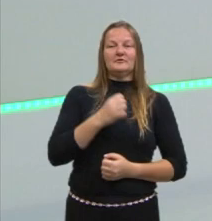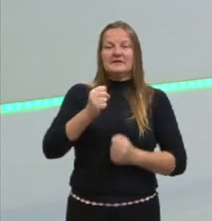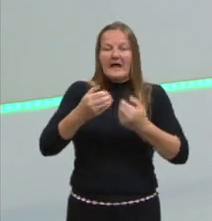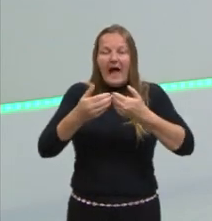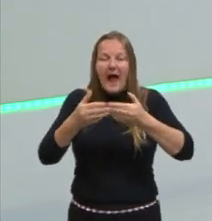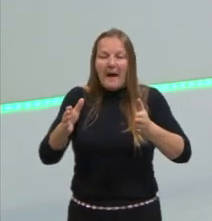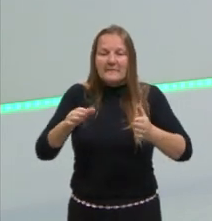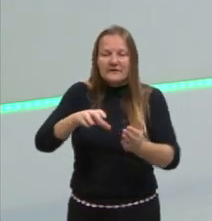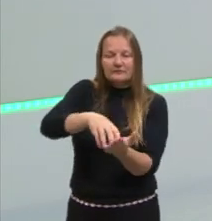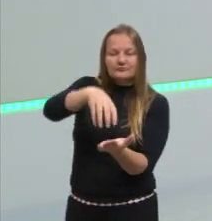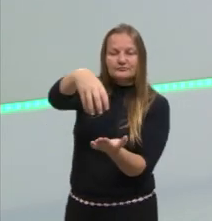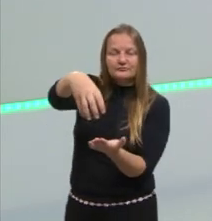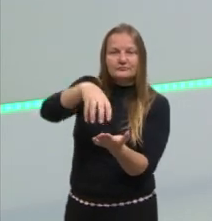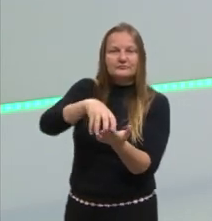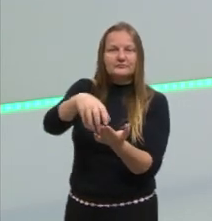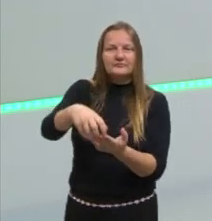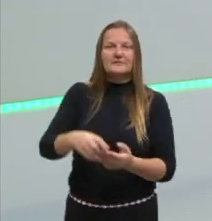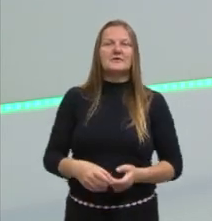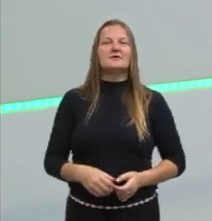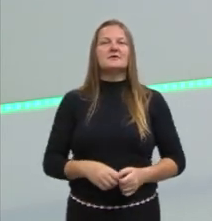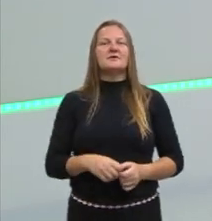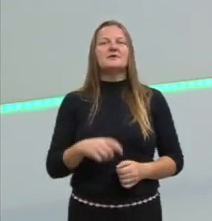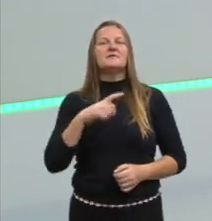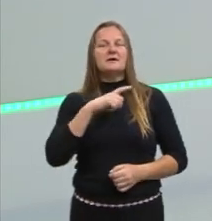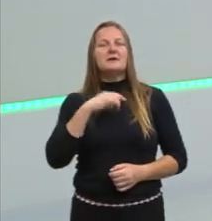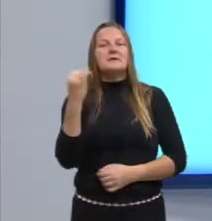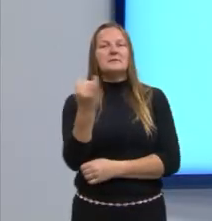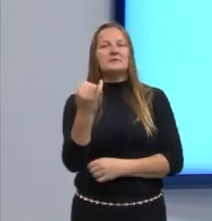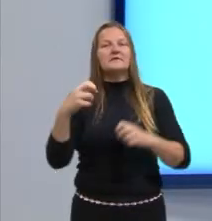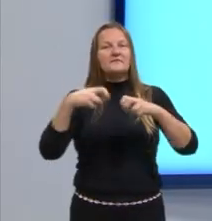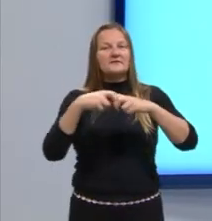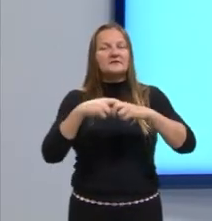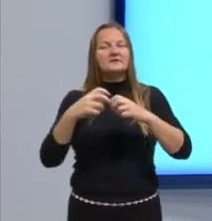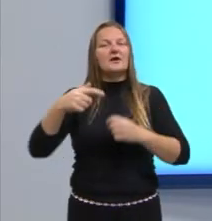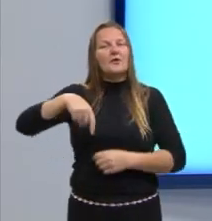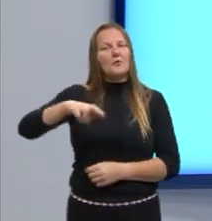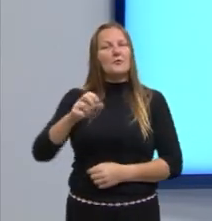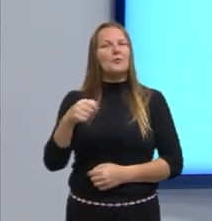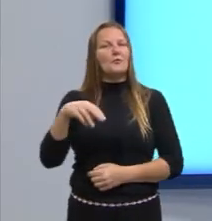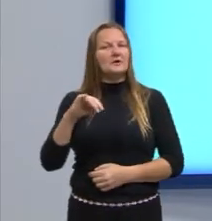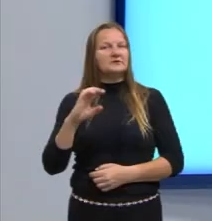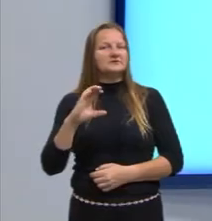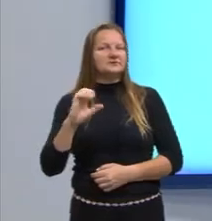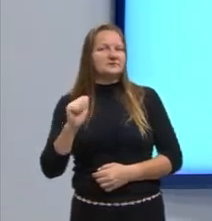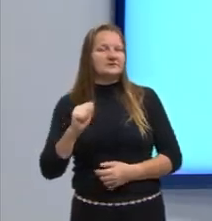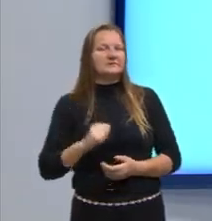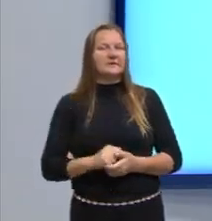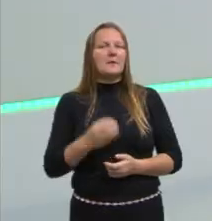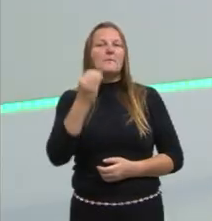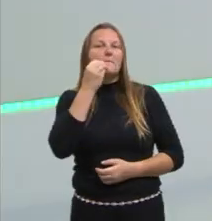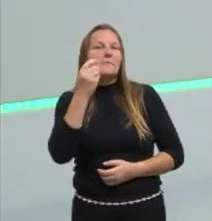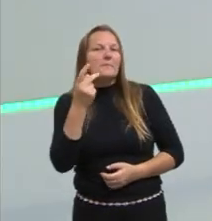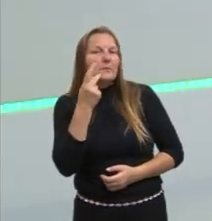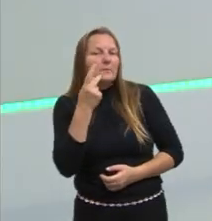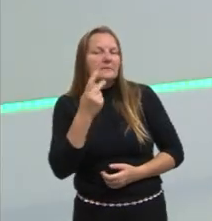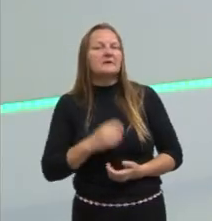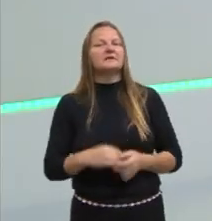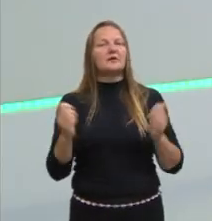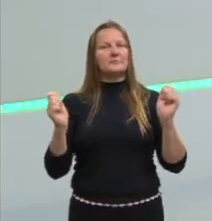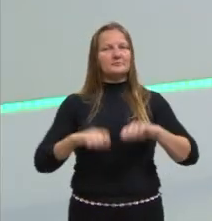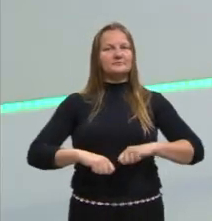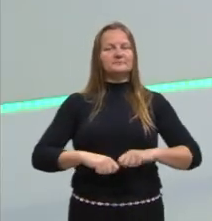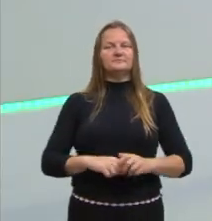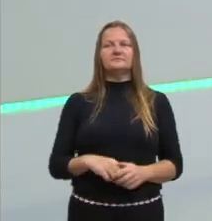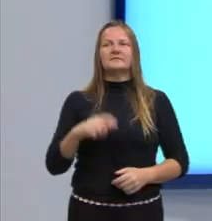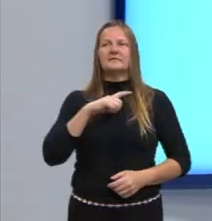quando a gente abre a caixa e isso é uma das coisas importantes da física quântica que é a probabilidade e vejam